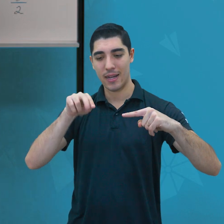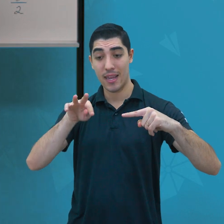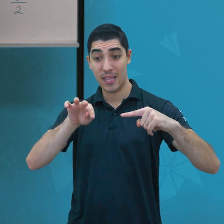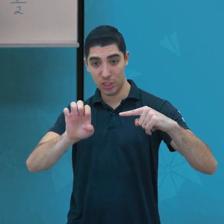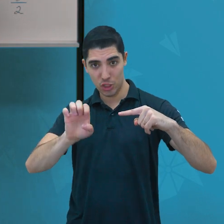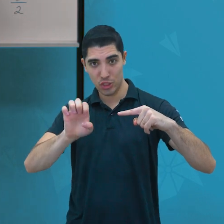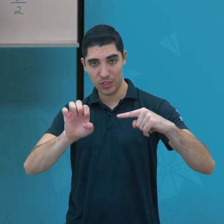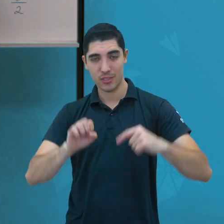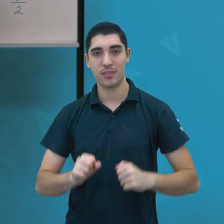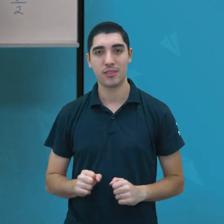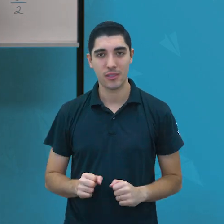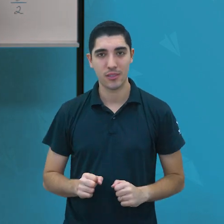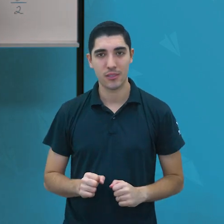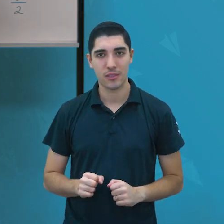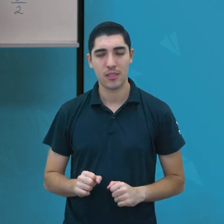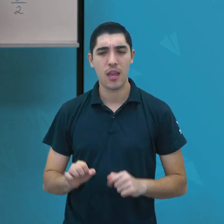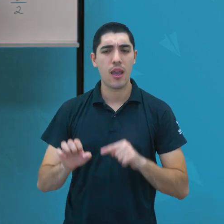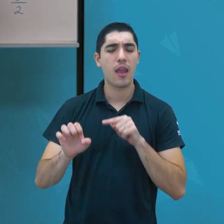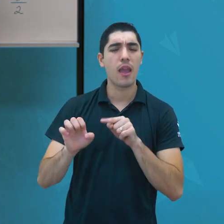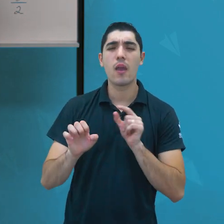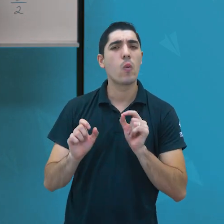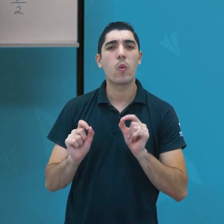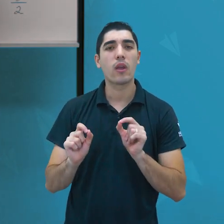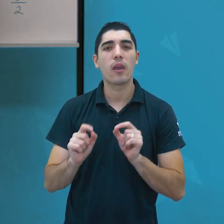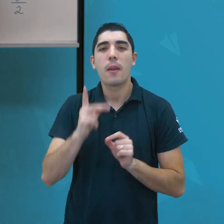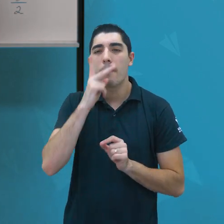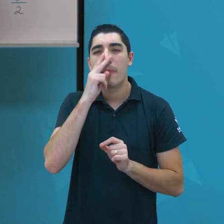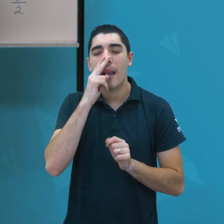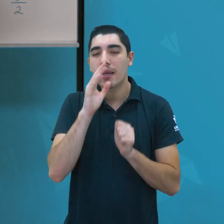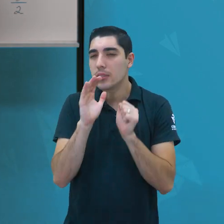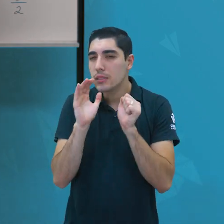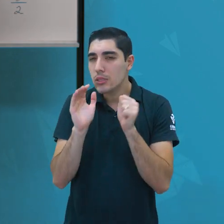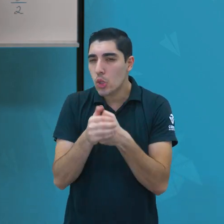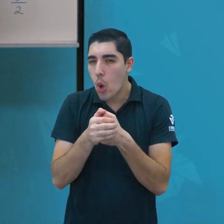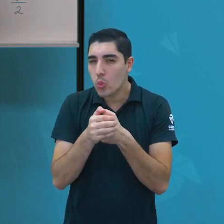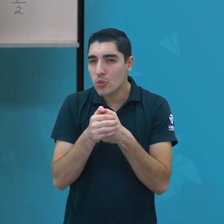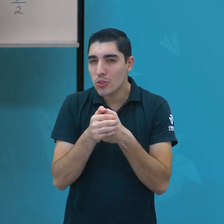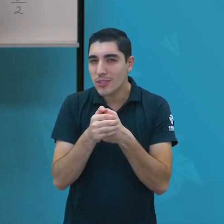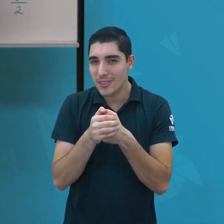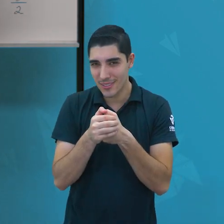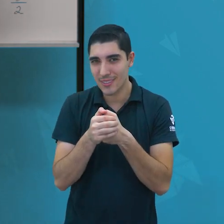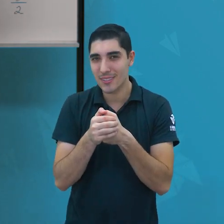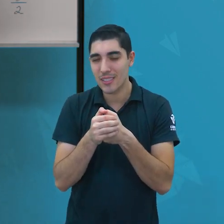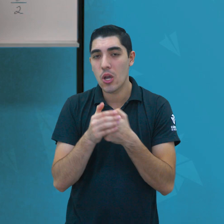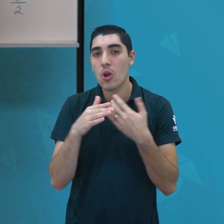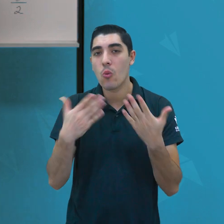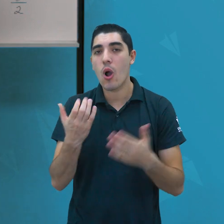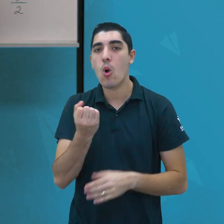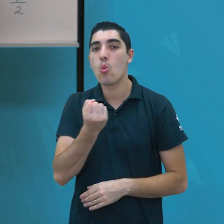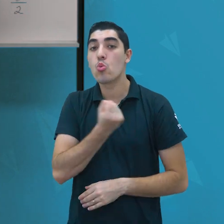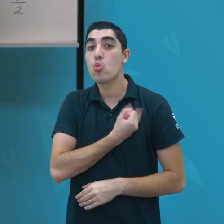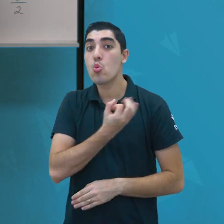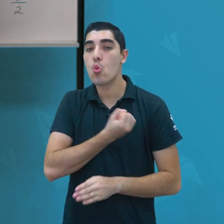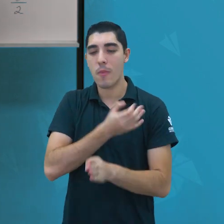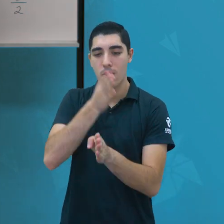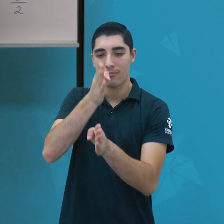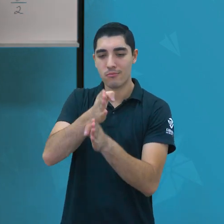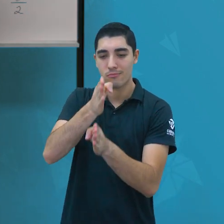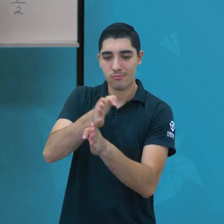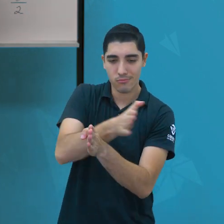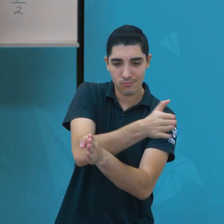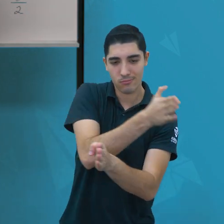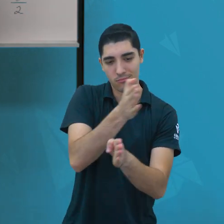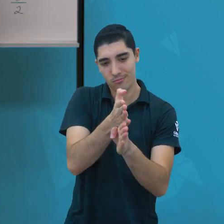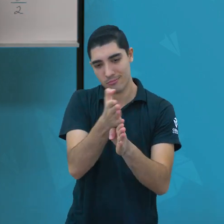aparente. A fração aparente. Ela esconde aqui números inteiros